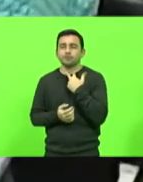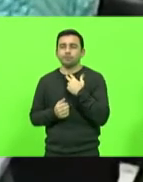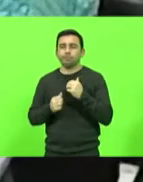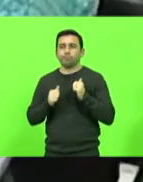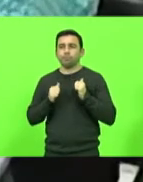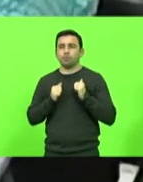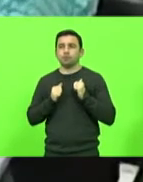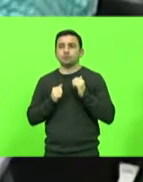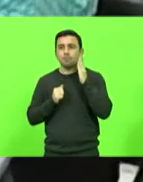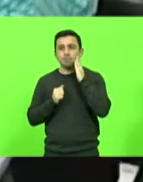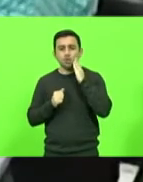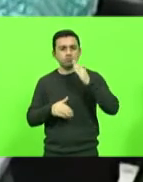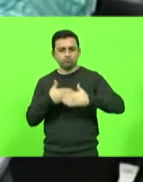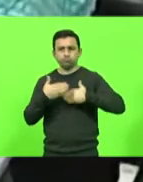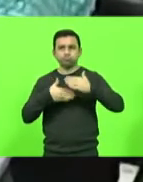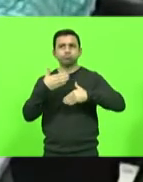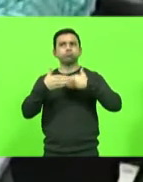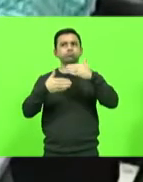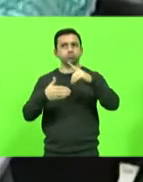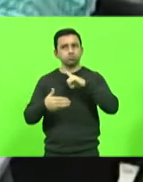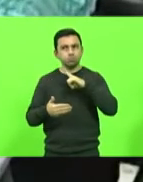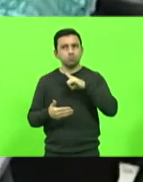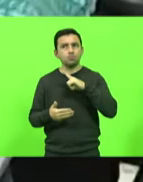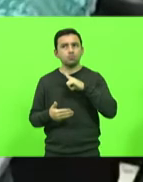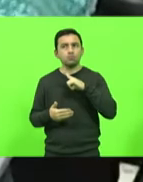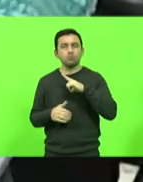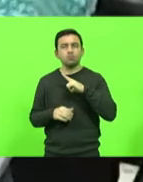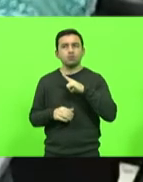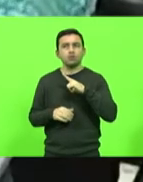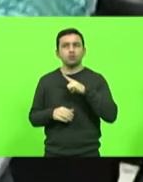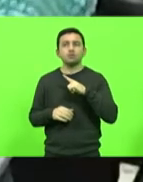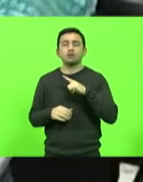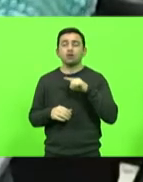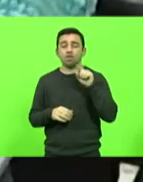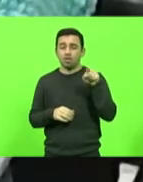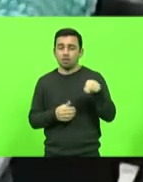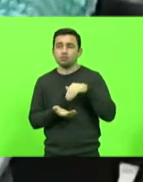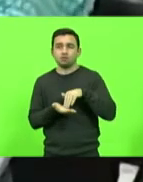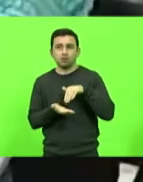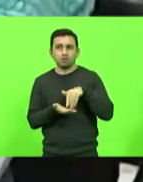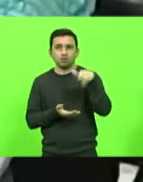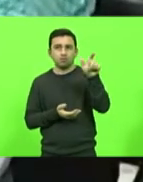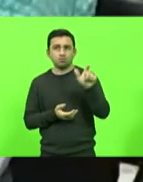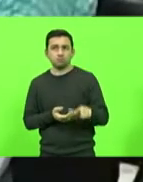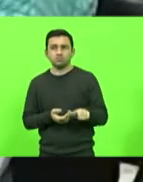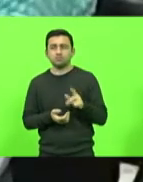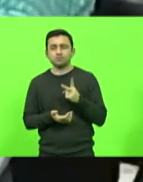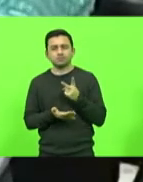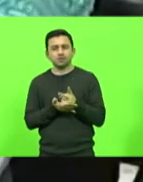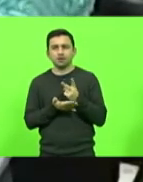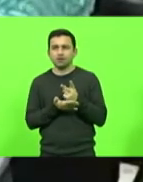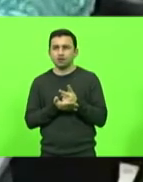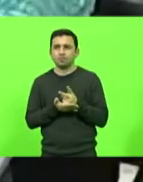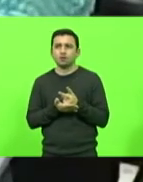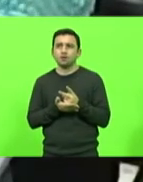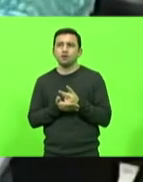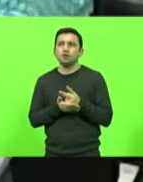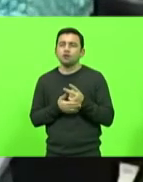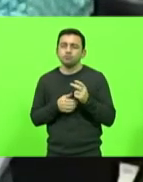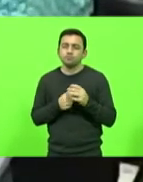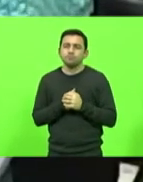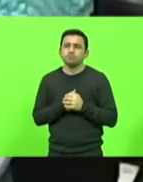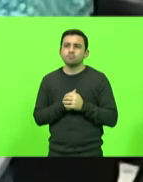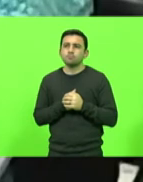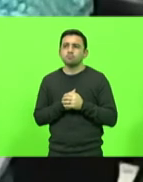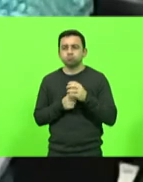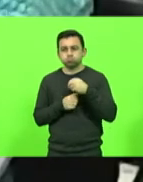os avanços que nós temos, mas que a gente sabe que o secretário, ele sempre leva e levará para o